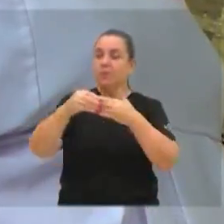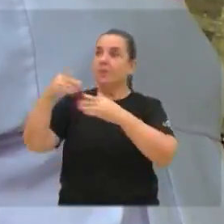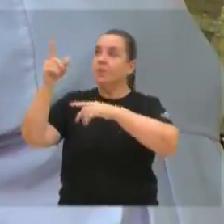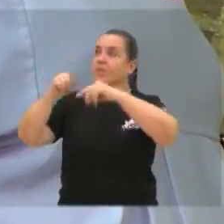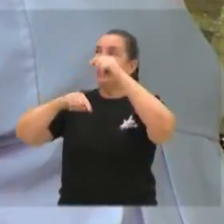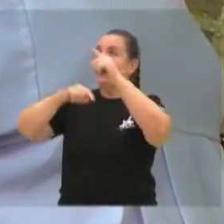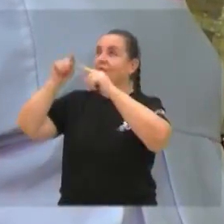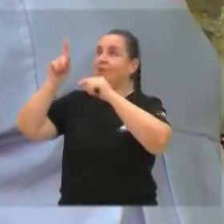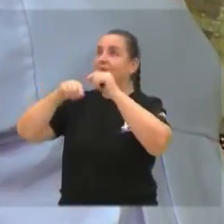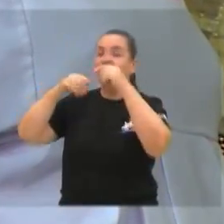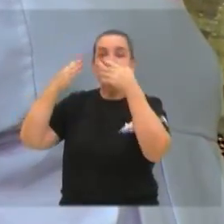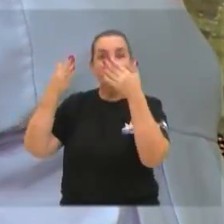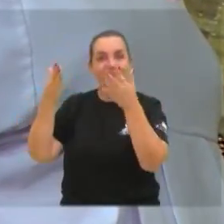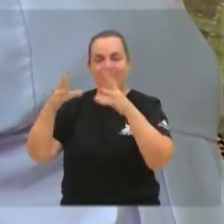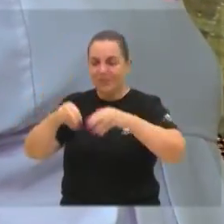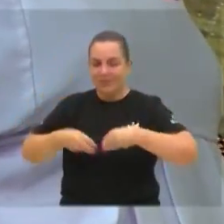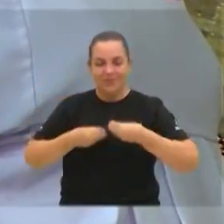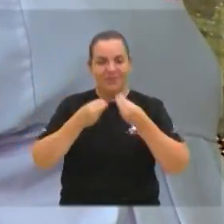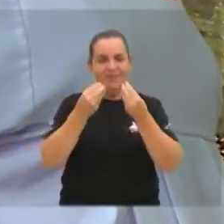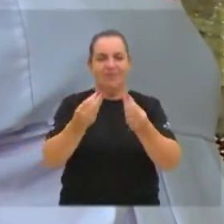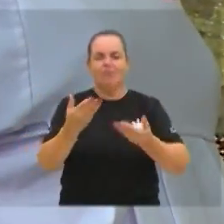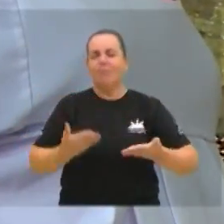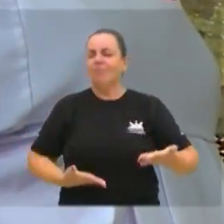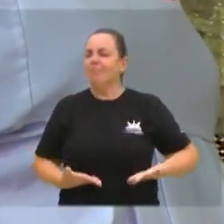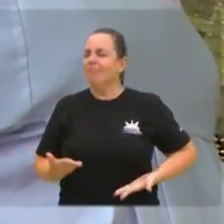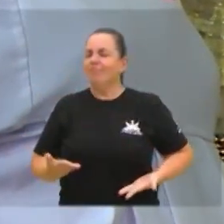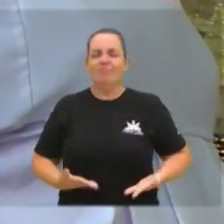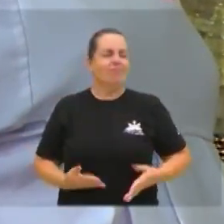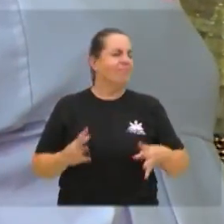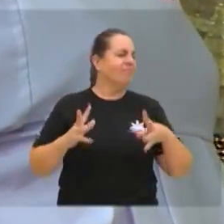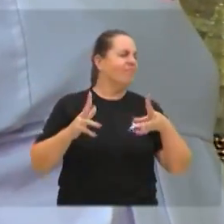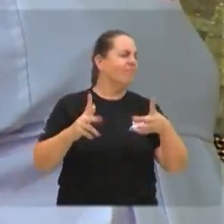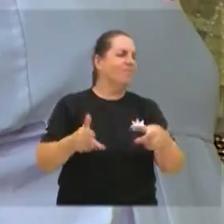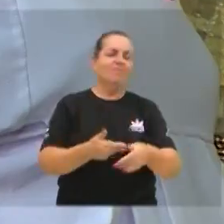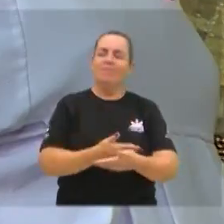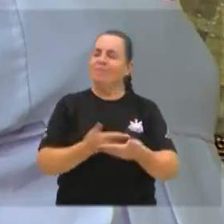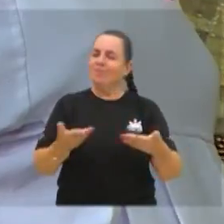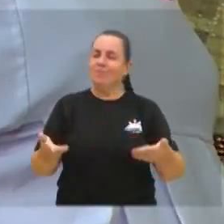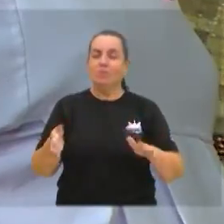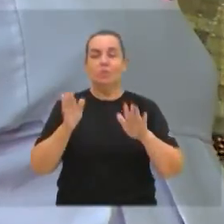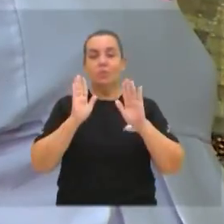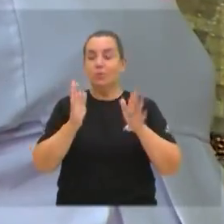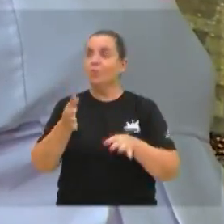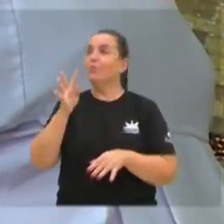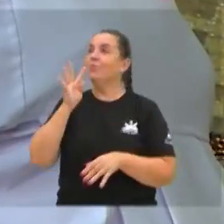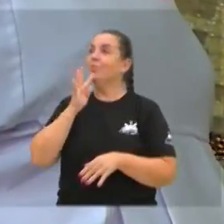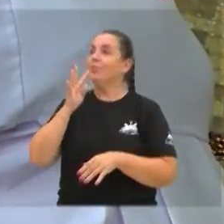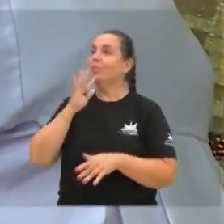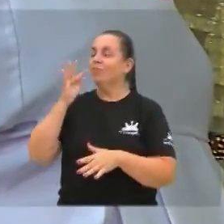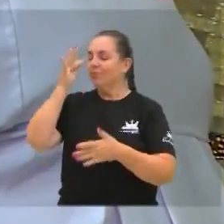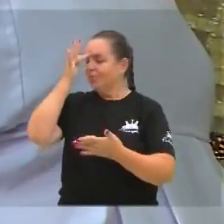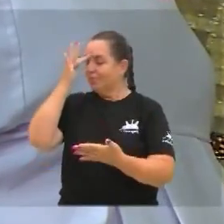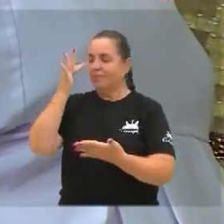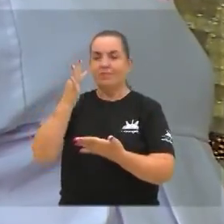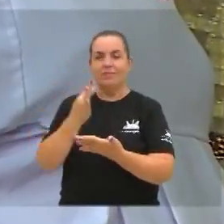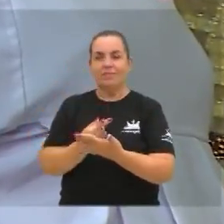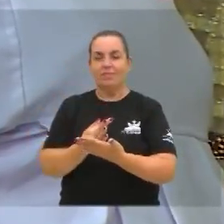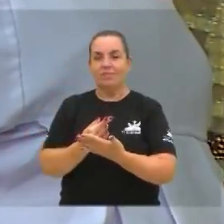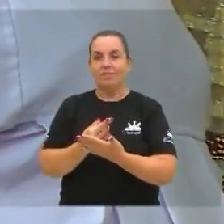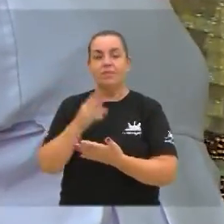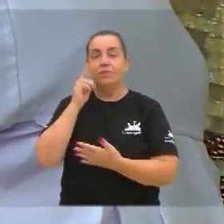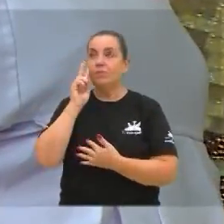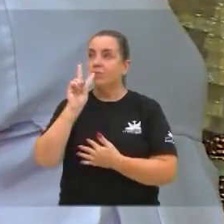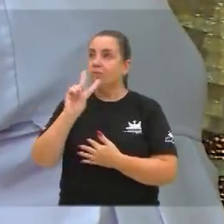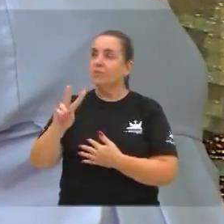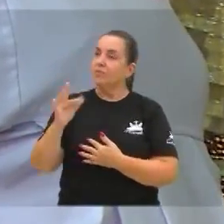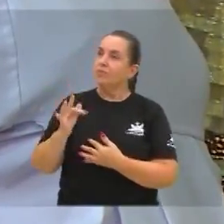estrela, concedei aos vossos servos e servas, que já vos conhecem pela fé, contemplar-vos